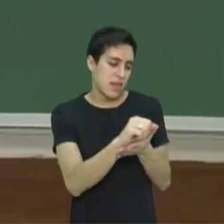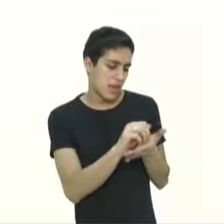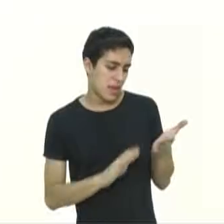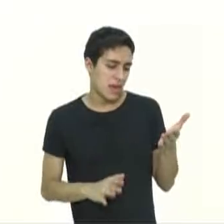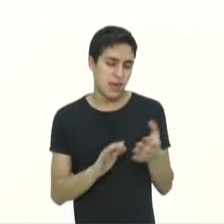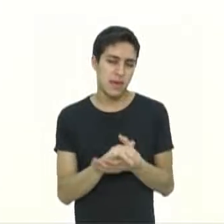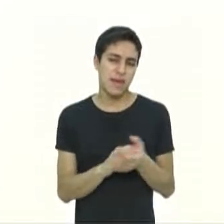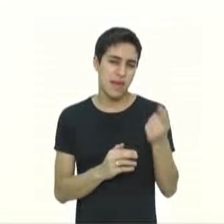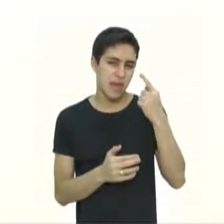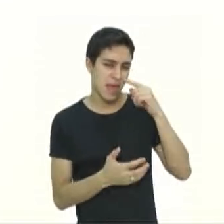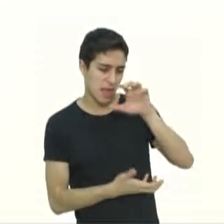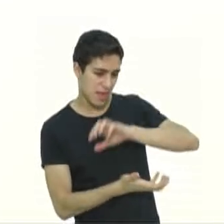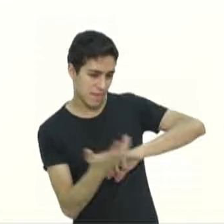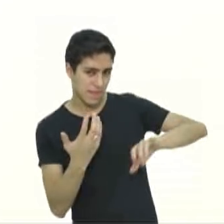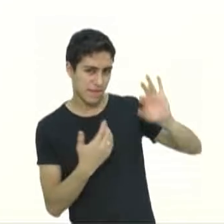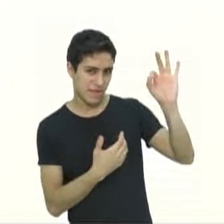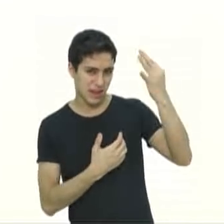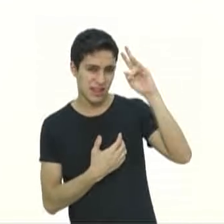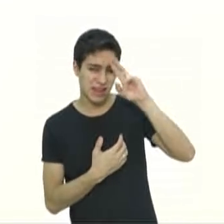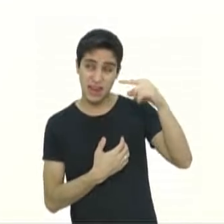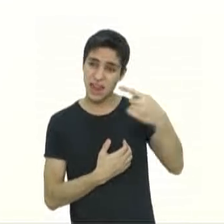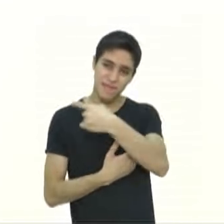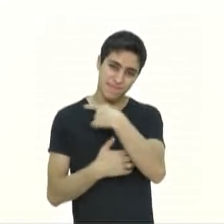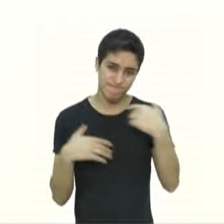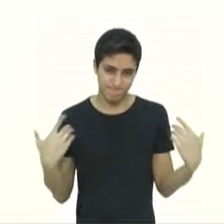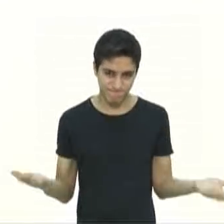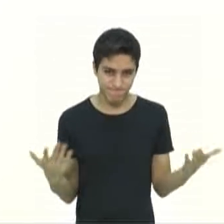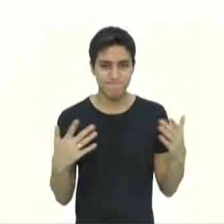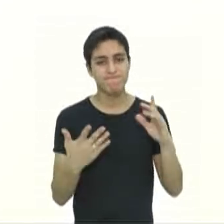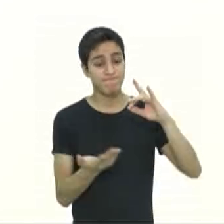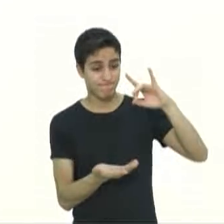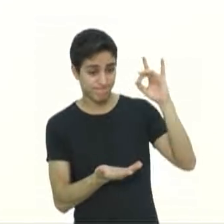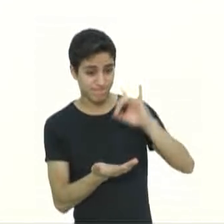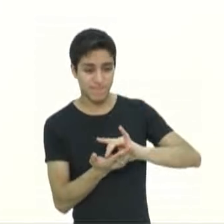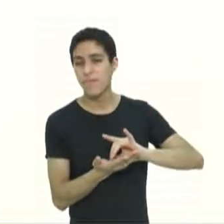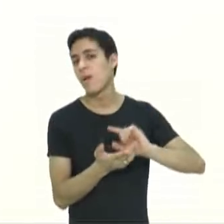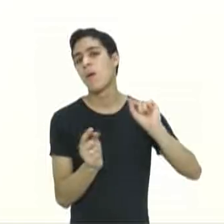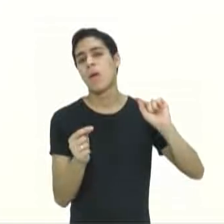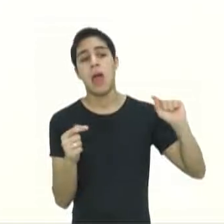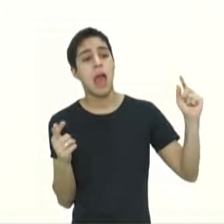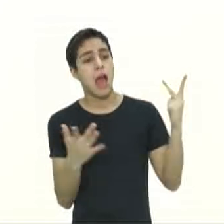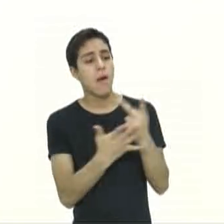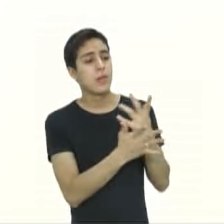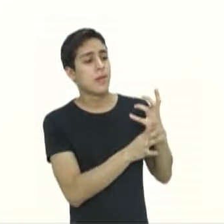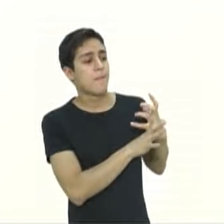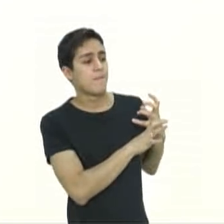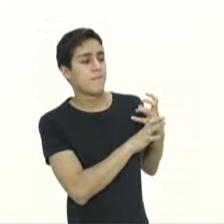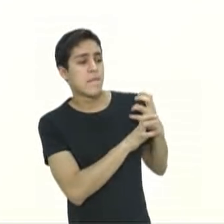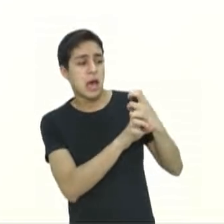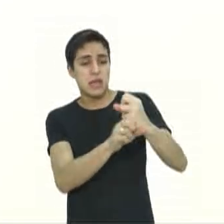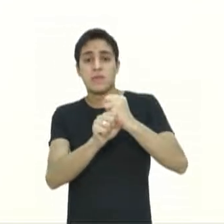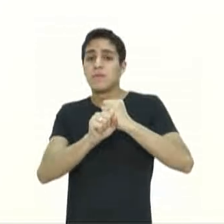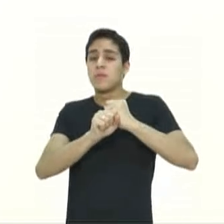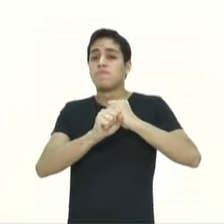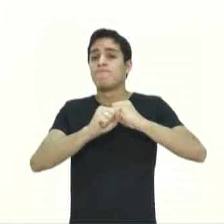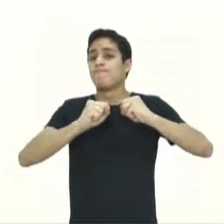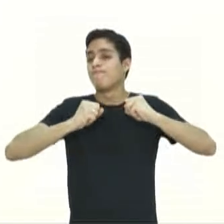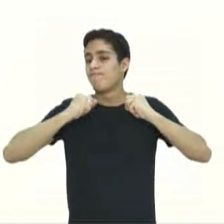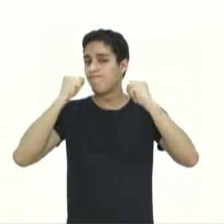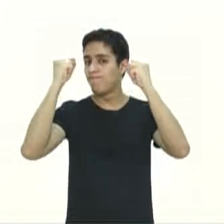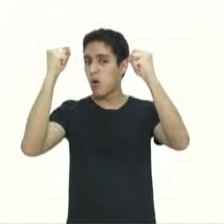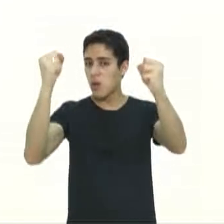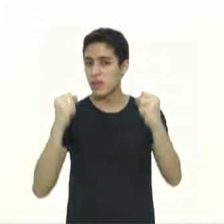atividade. A Revolução Francesa, lembram dela? Foi de fato um conjunto de acontecimentos suficientemente poderosos